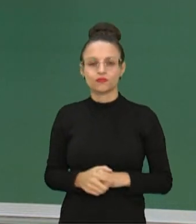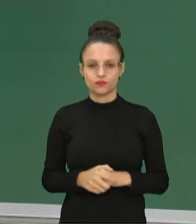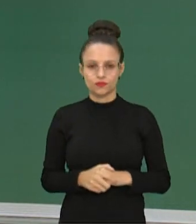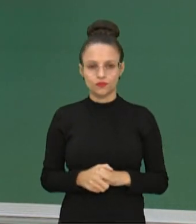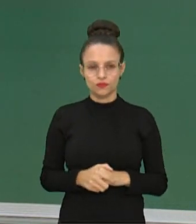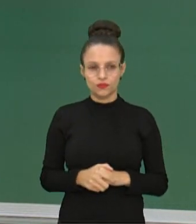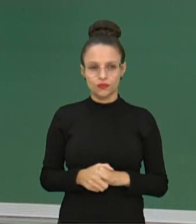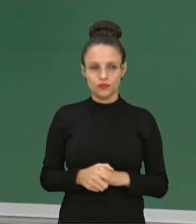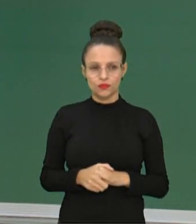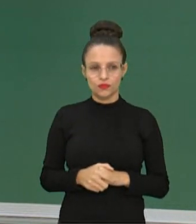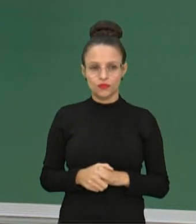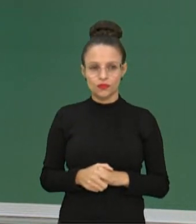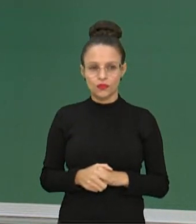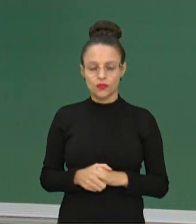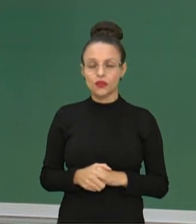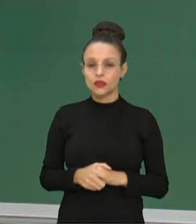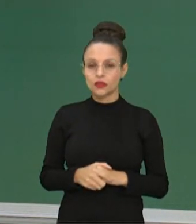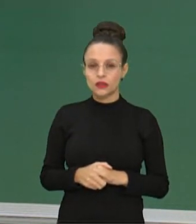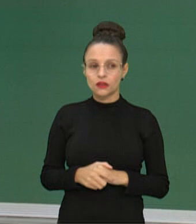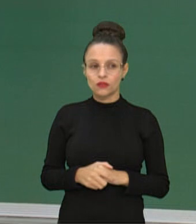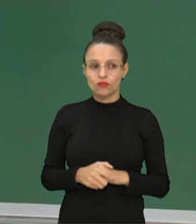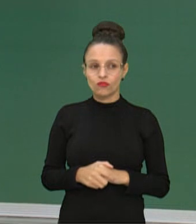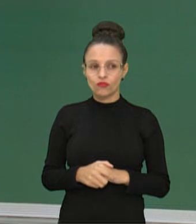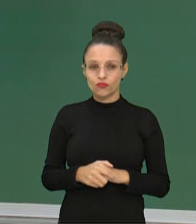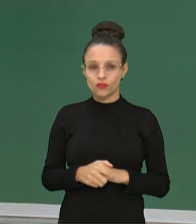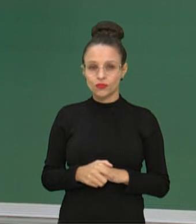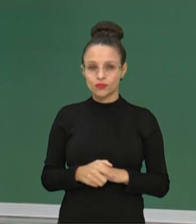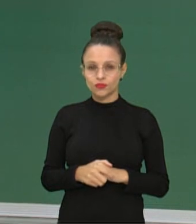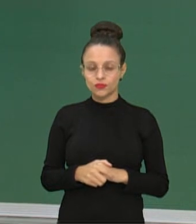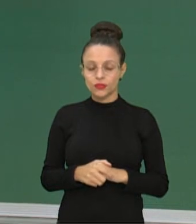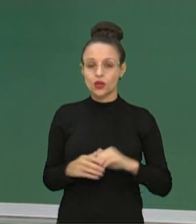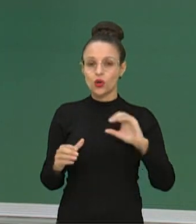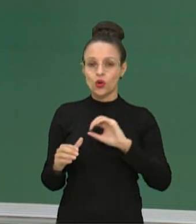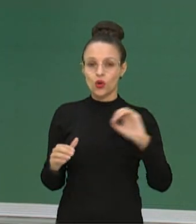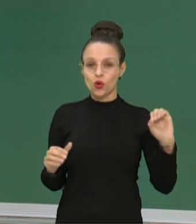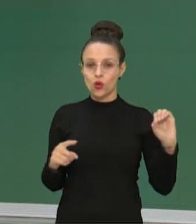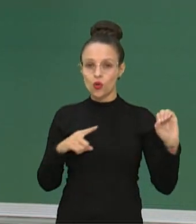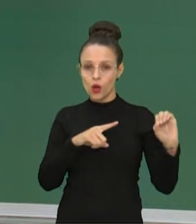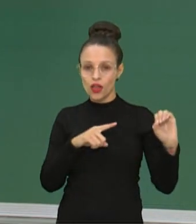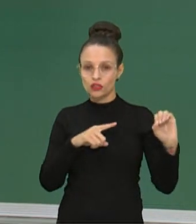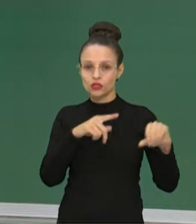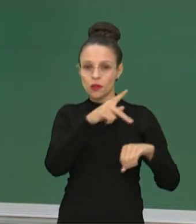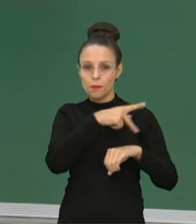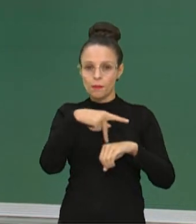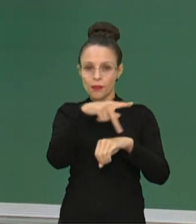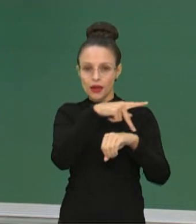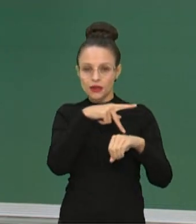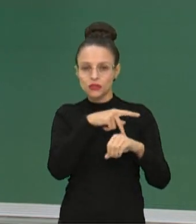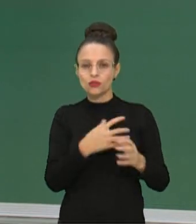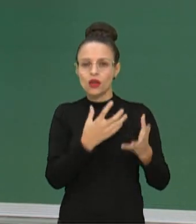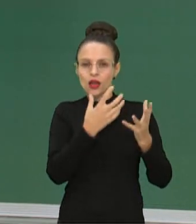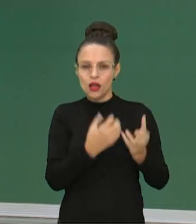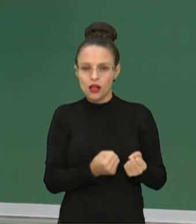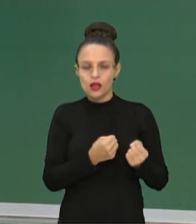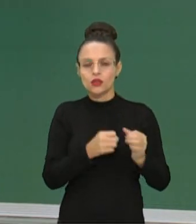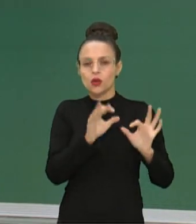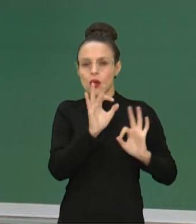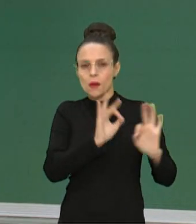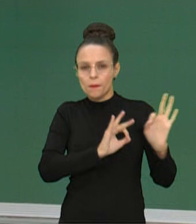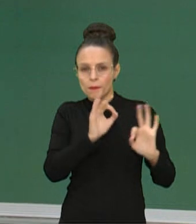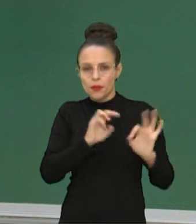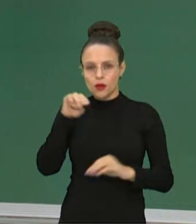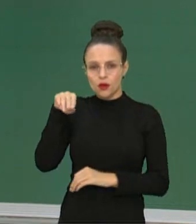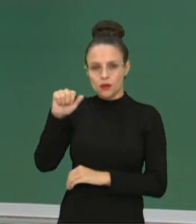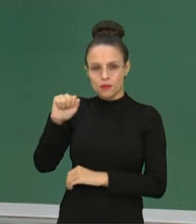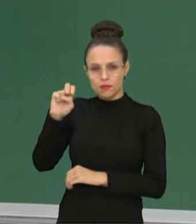Muito bem, do lado oeste são os países que adotaram o Plano Marshall, com aquela reestruturação. O Plano